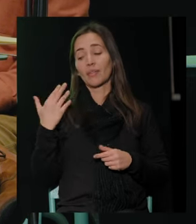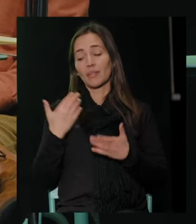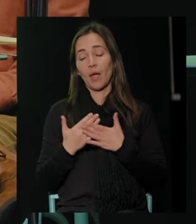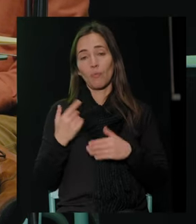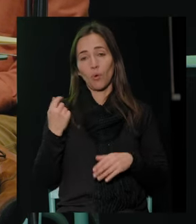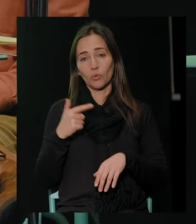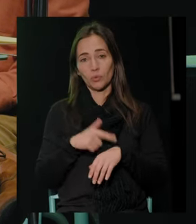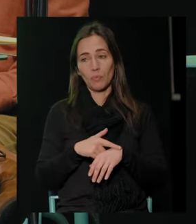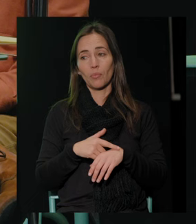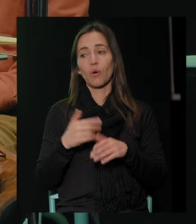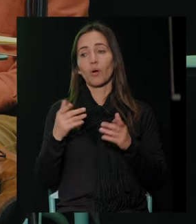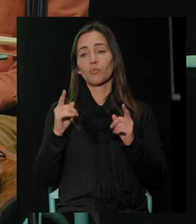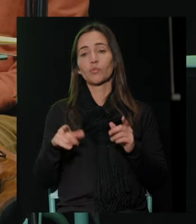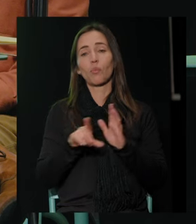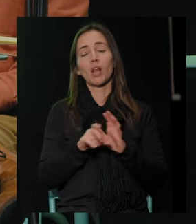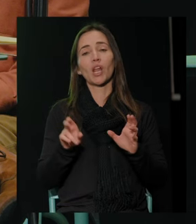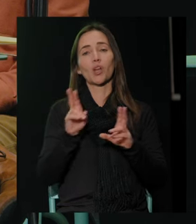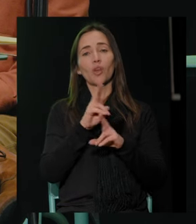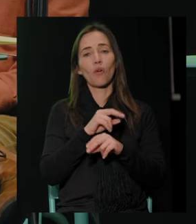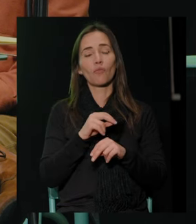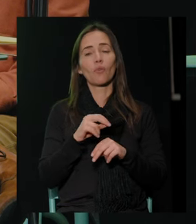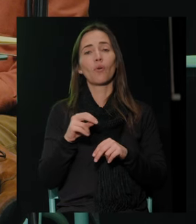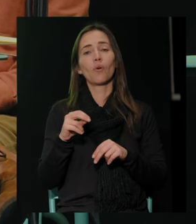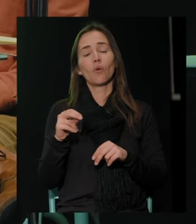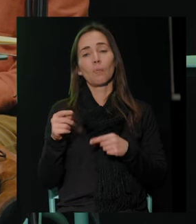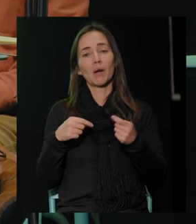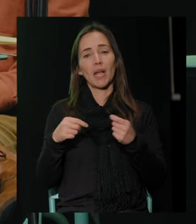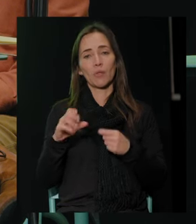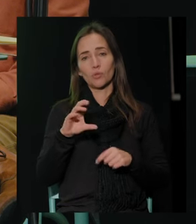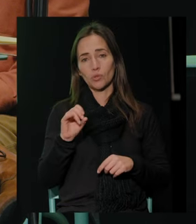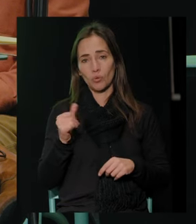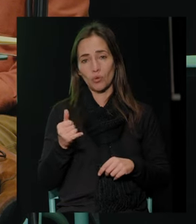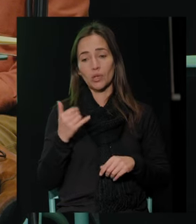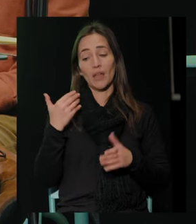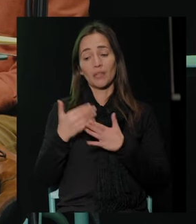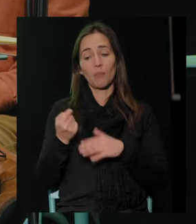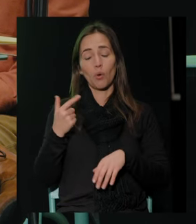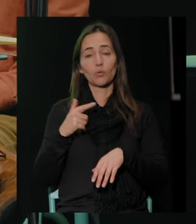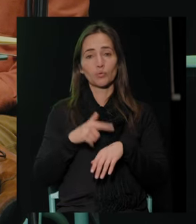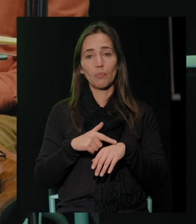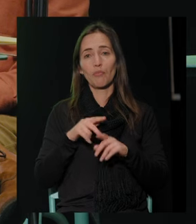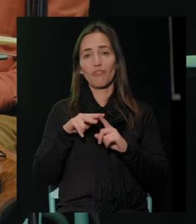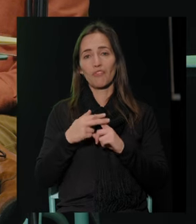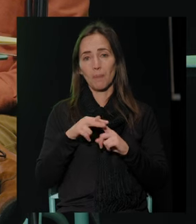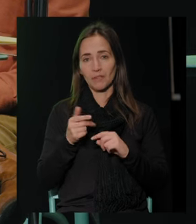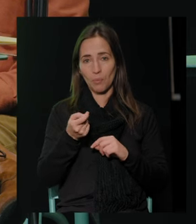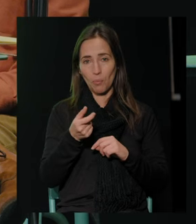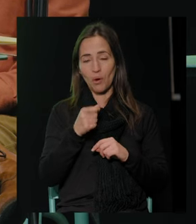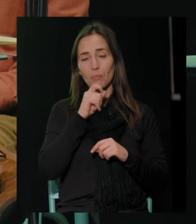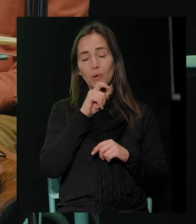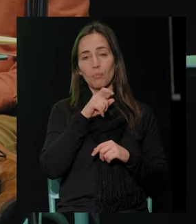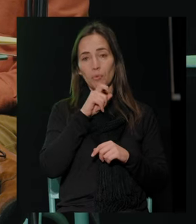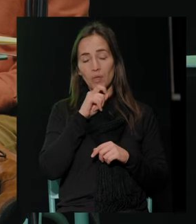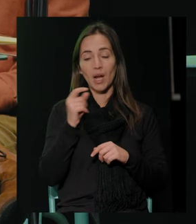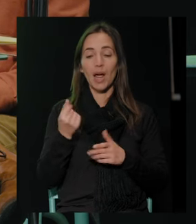agora entrou em vigor uma nova lei de mercado voluntário de carbono, mas até há pouco tempo havia poucas ferramentas para poder financiar